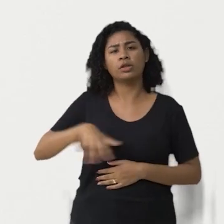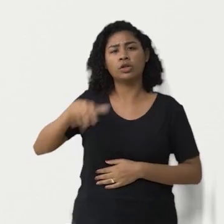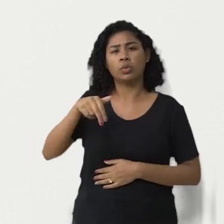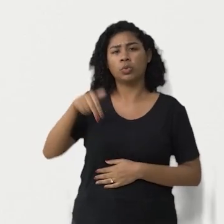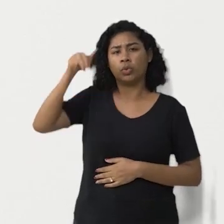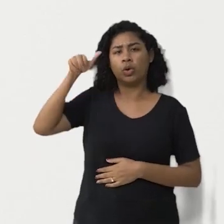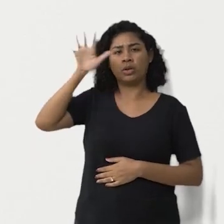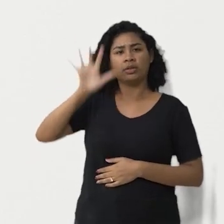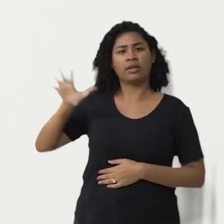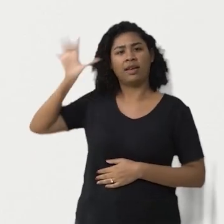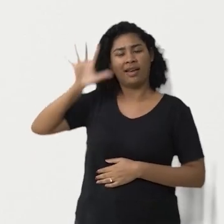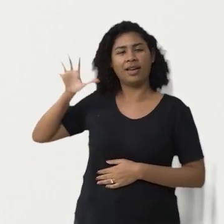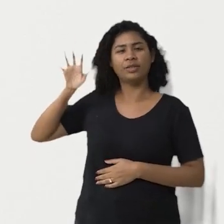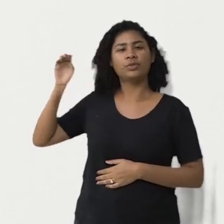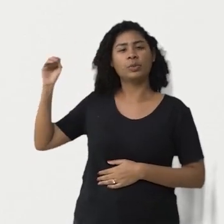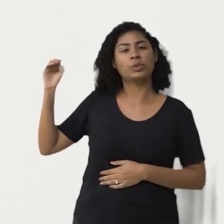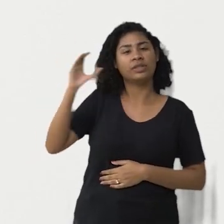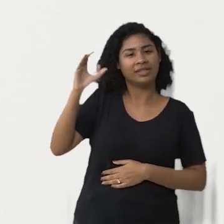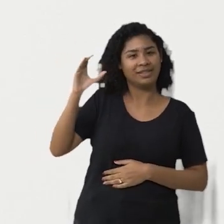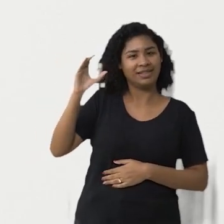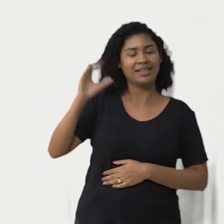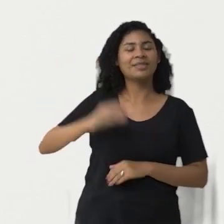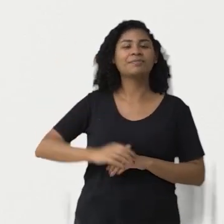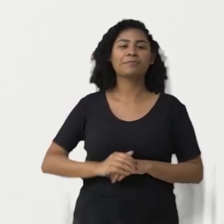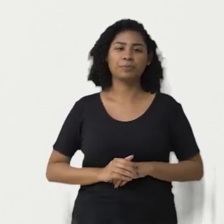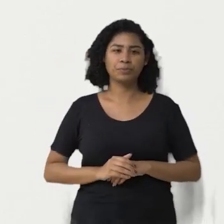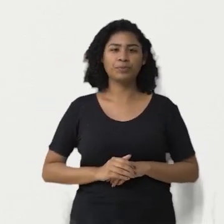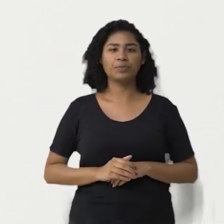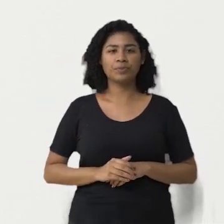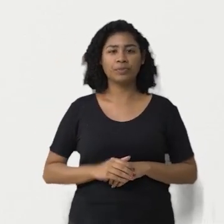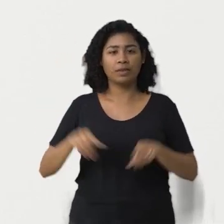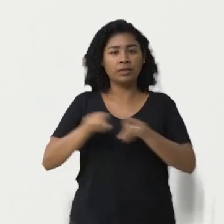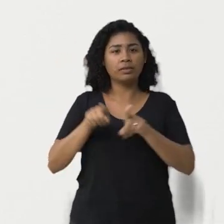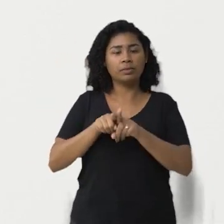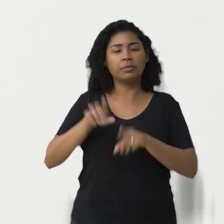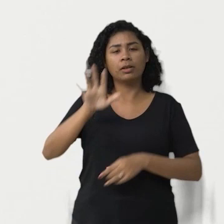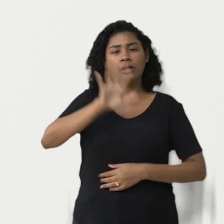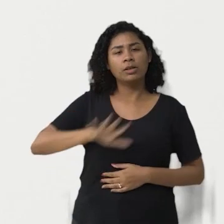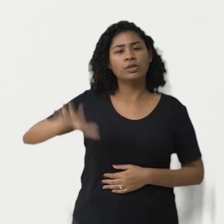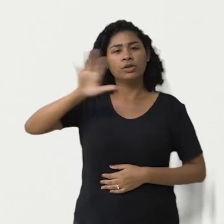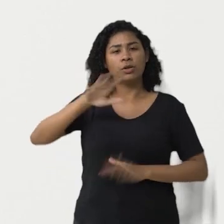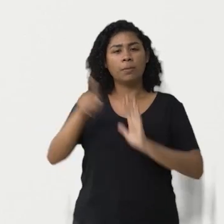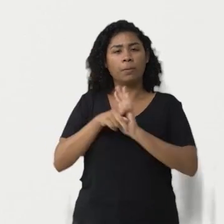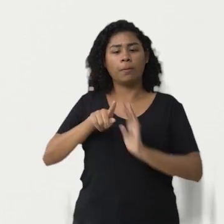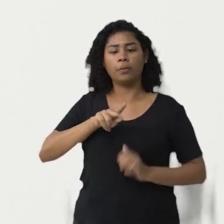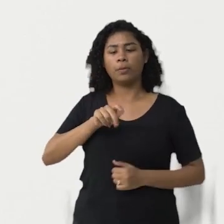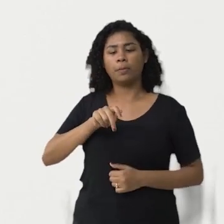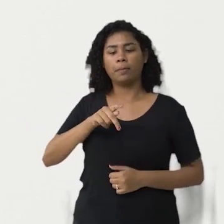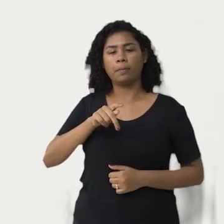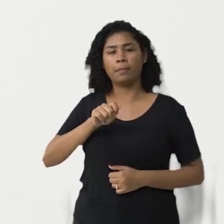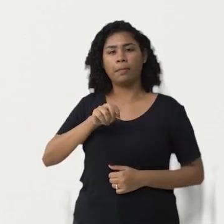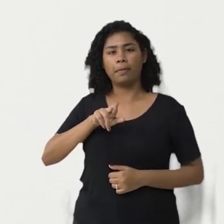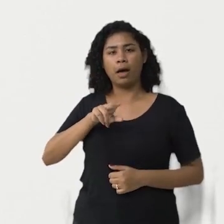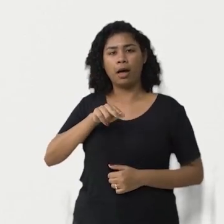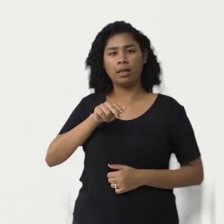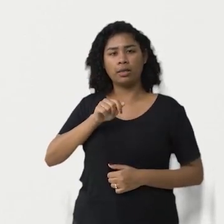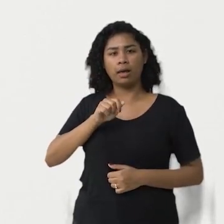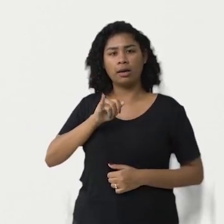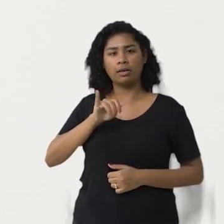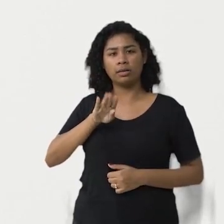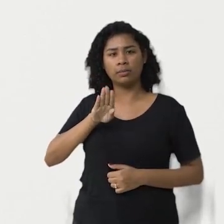Nordeste Ocidental, verificamos também a região hidrográfica do Parnaíba, a do